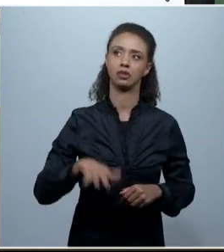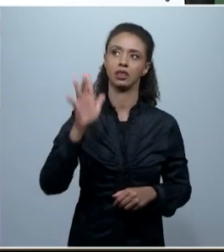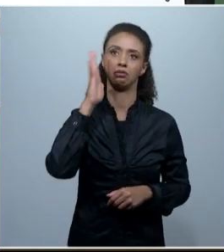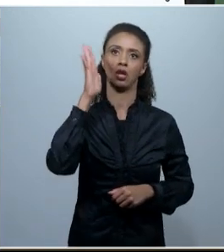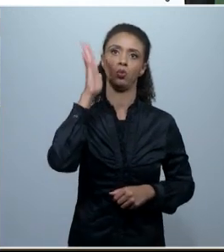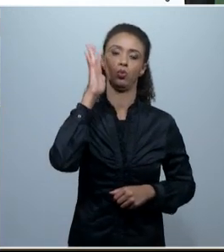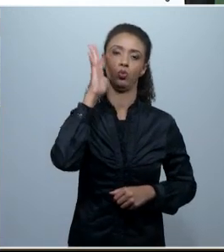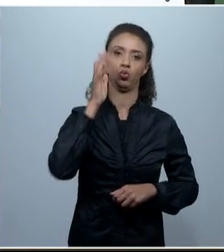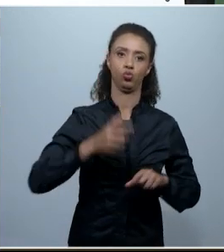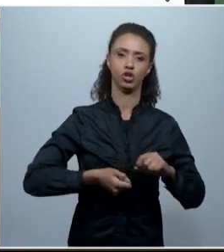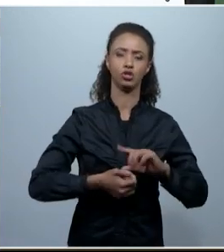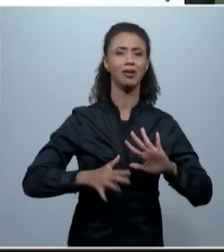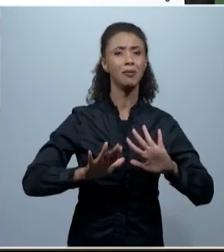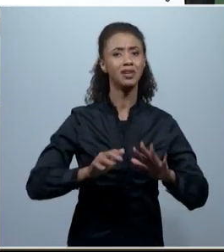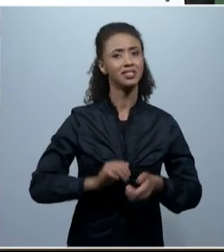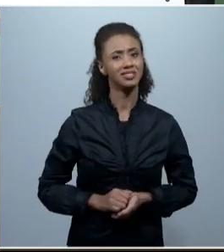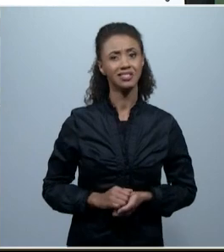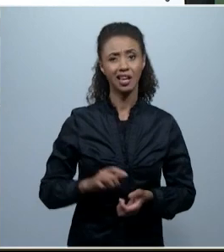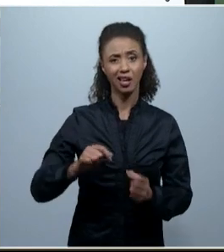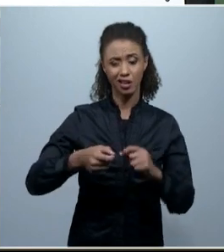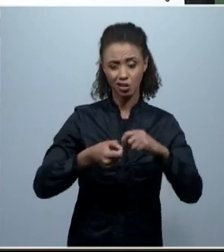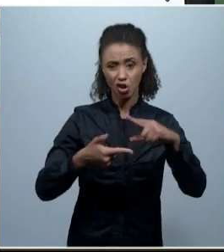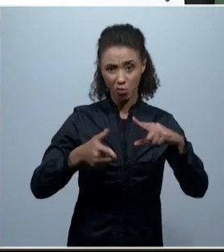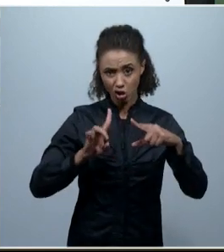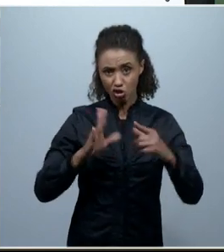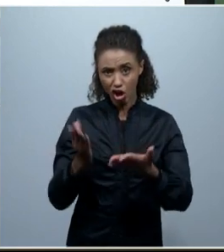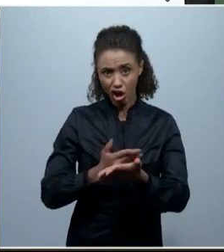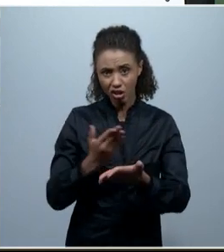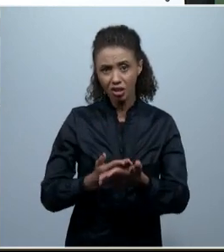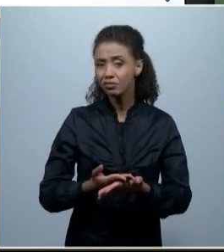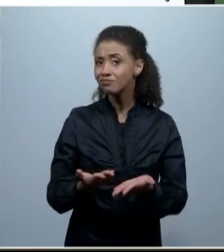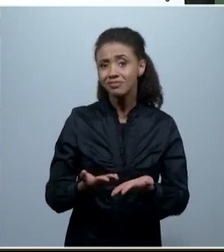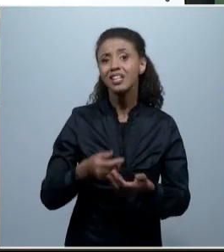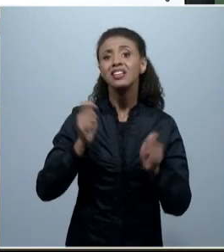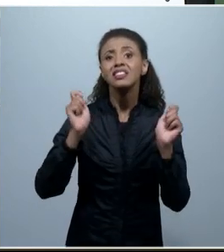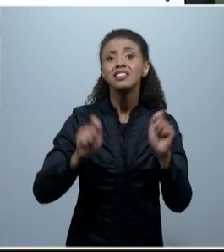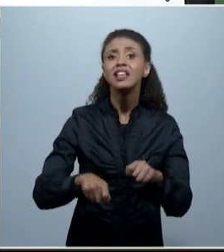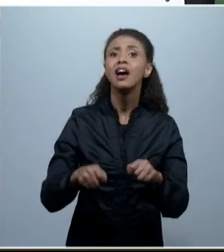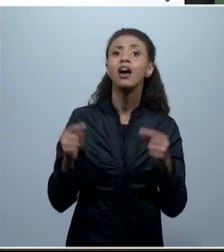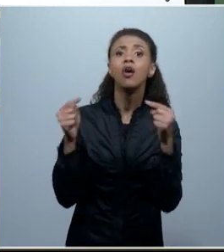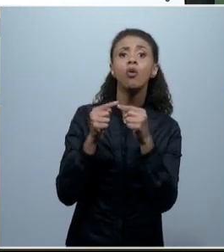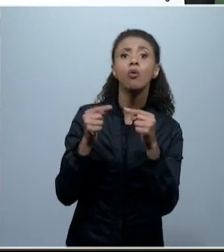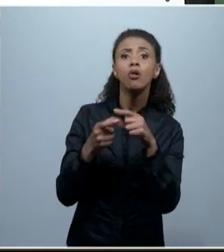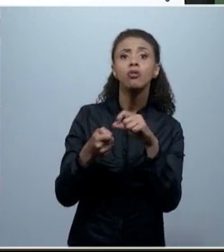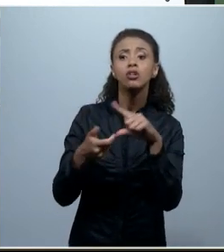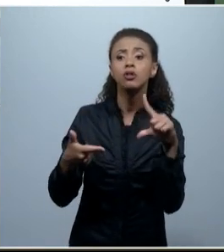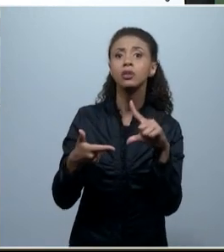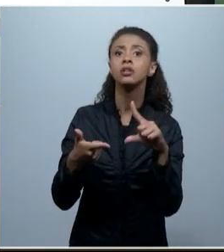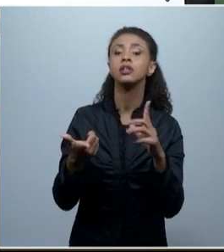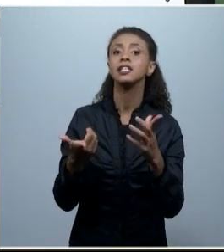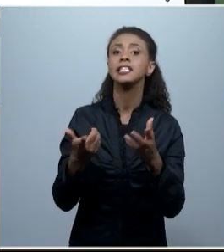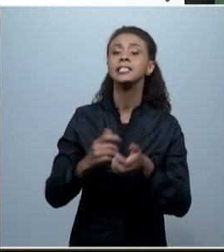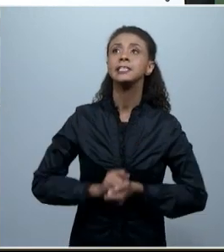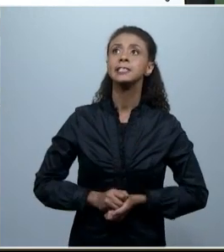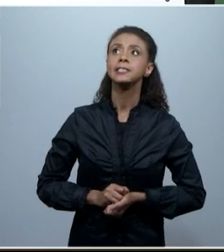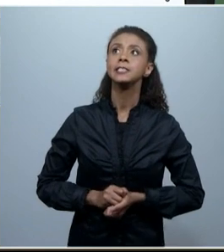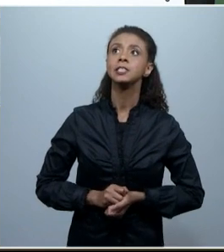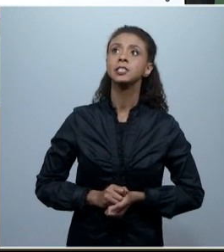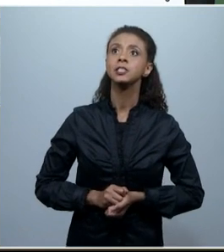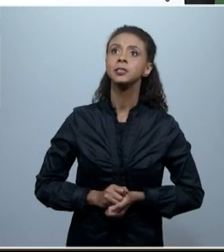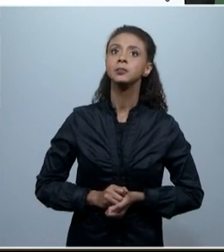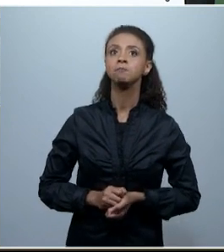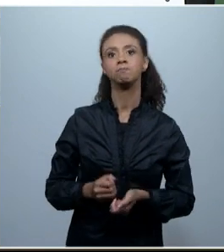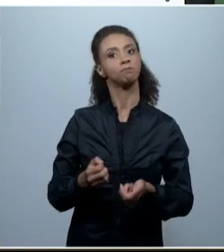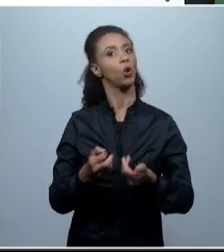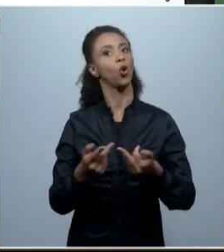mas meter muito mais ampla a gente pode falar sobre coisas e geometria que não são é parte